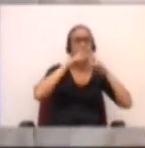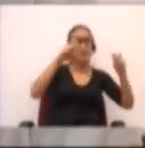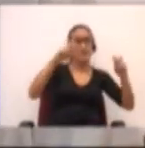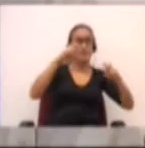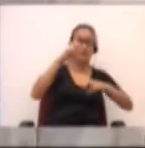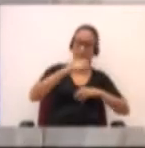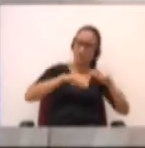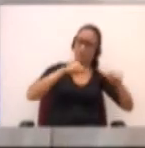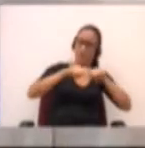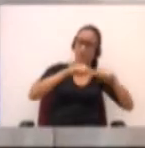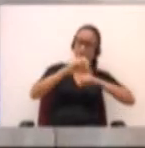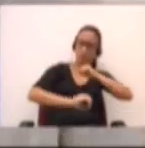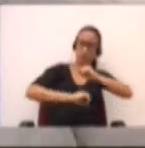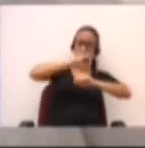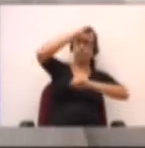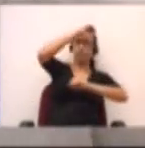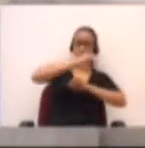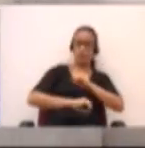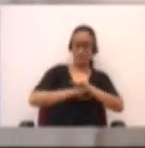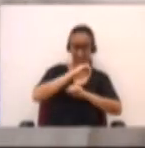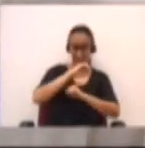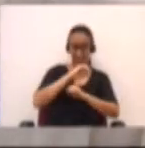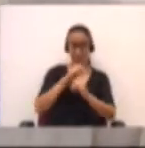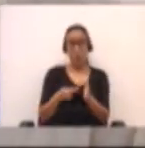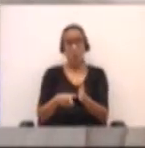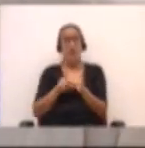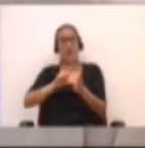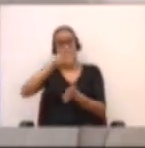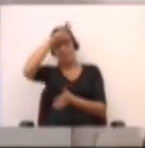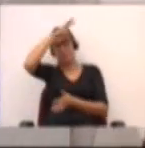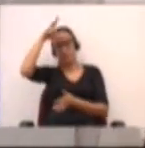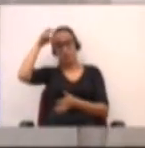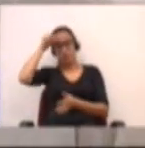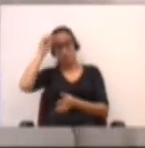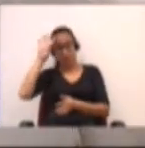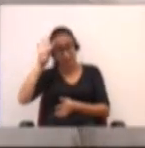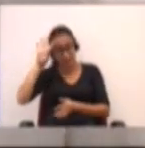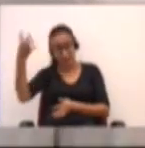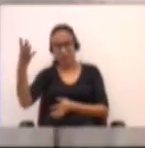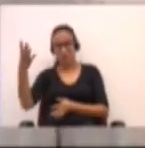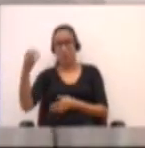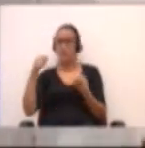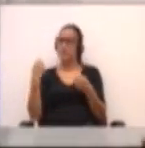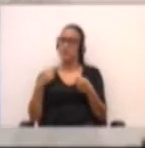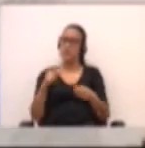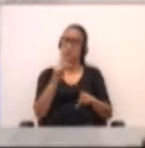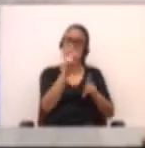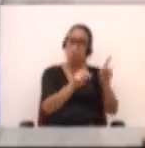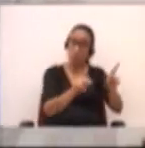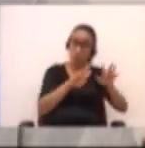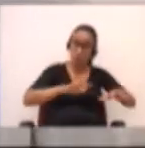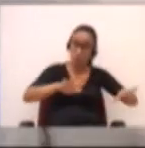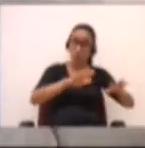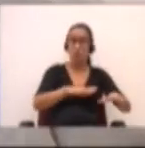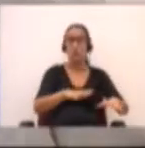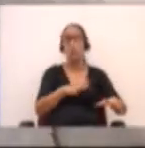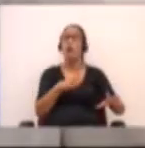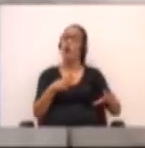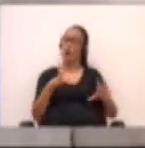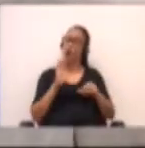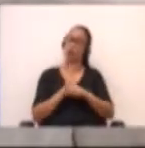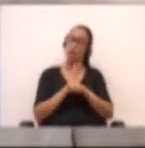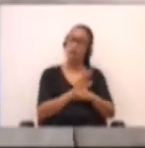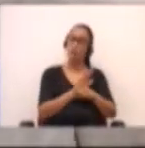Prefeitura, precisaria ouvir toda a população. Então, gostaria, senhor presidente, com todo respeito às observações que foram apontadas anteriormente,